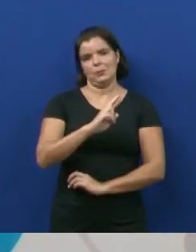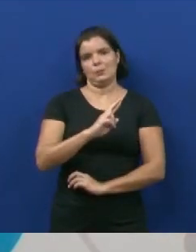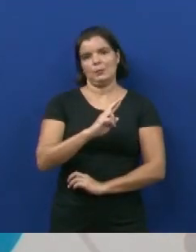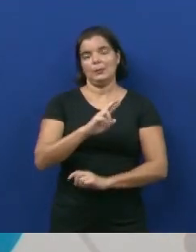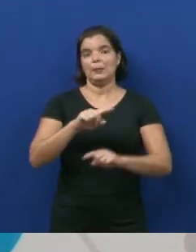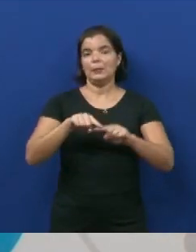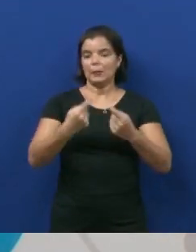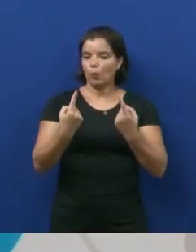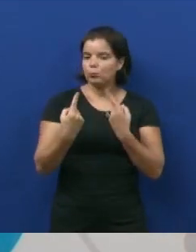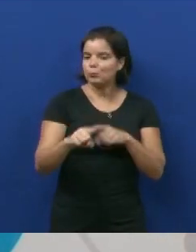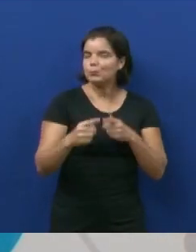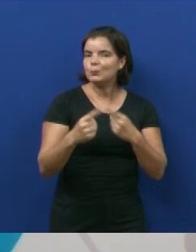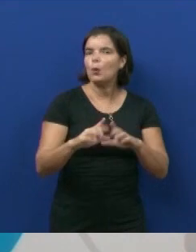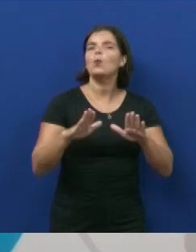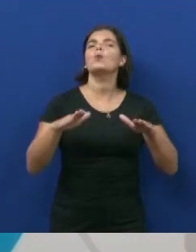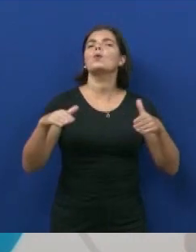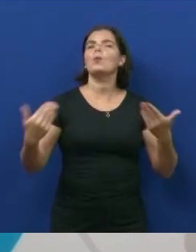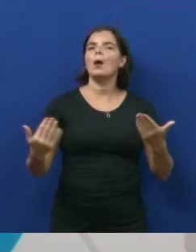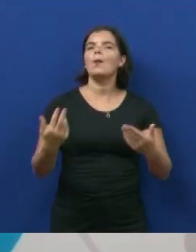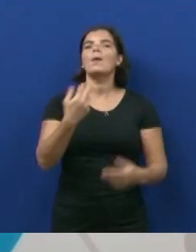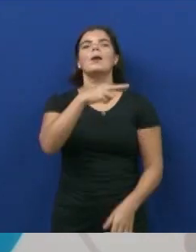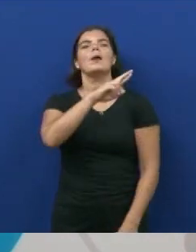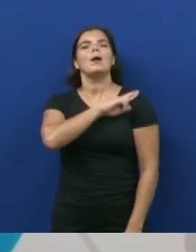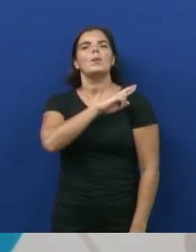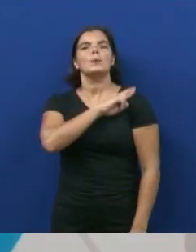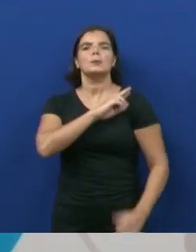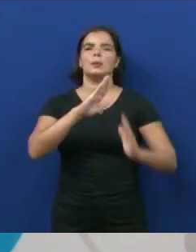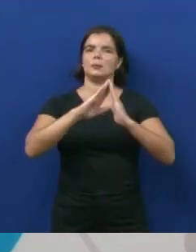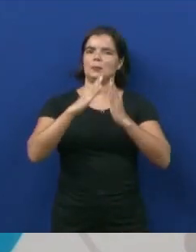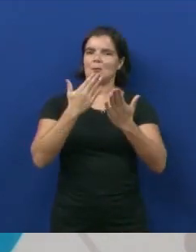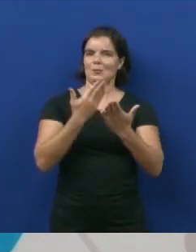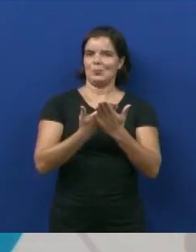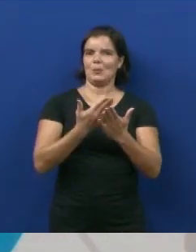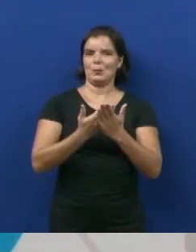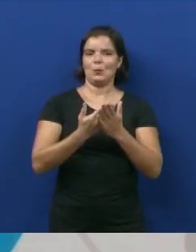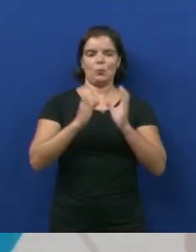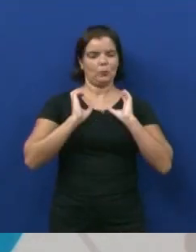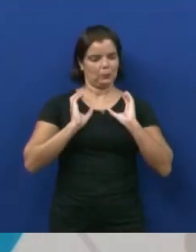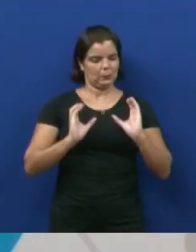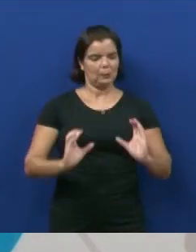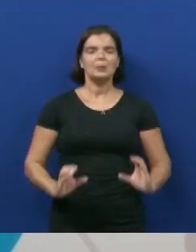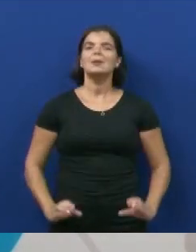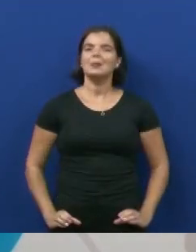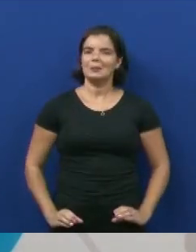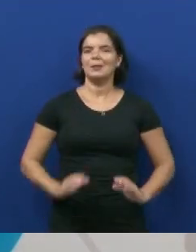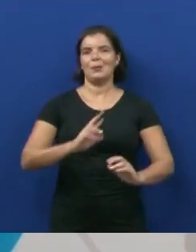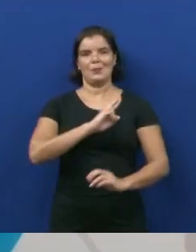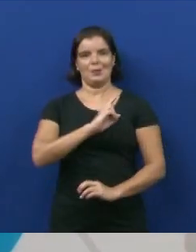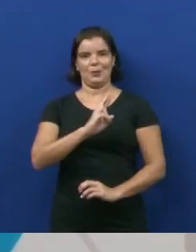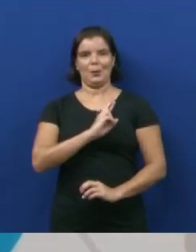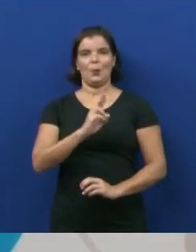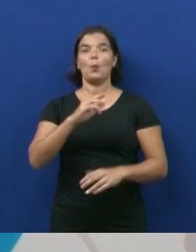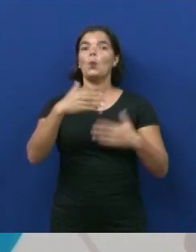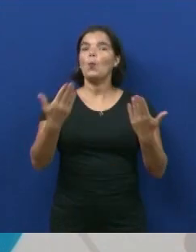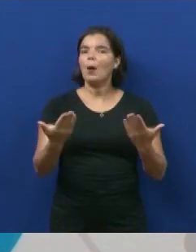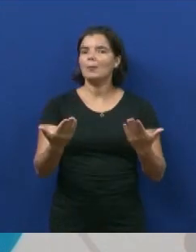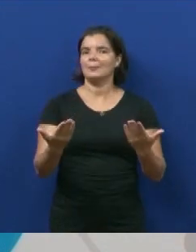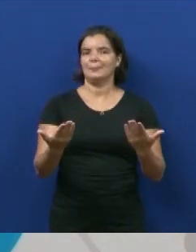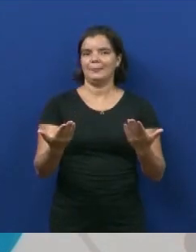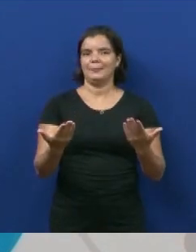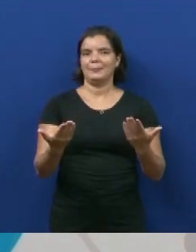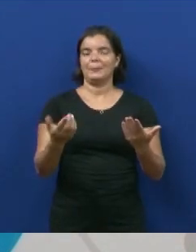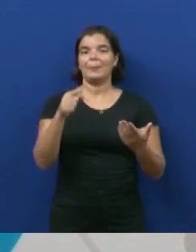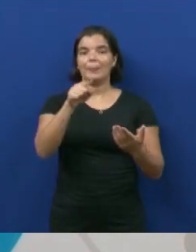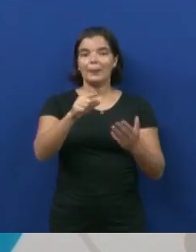Então, a provocação é: qual é o seu papel na escola enquanto cidadão religioso? Qual é a sua função, né? Então, a